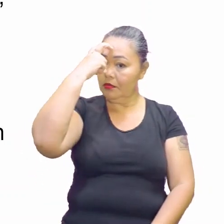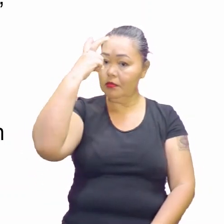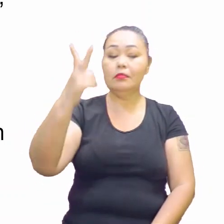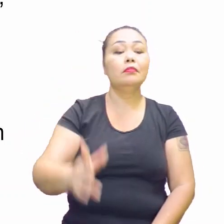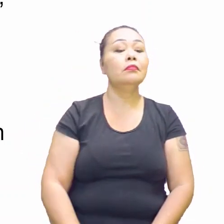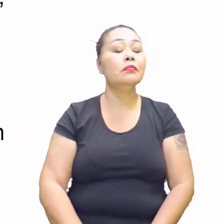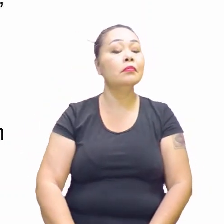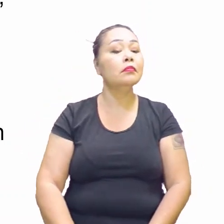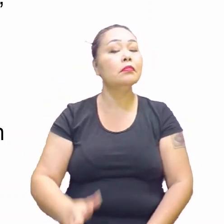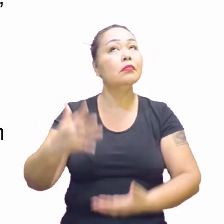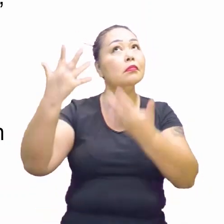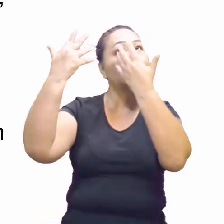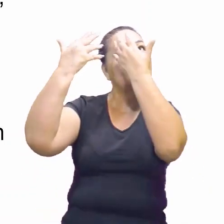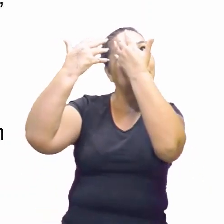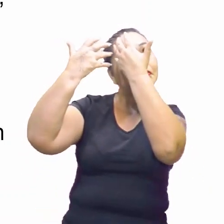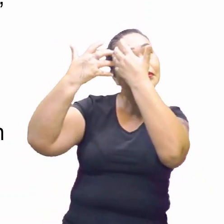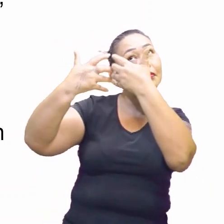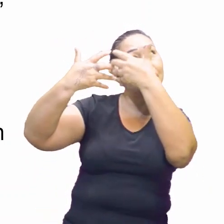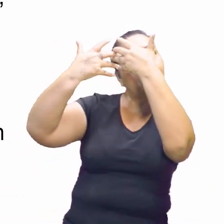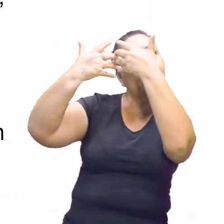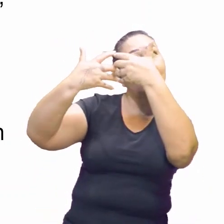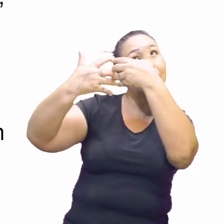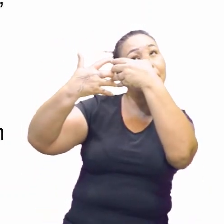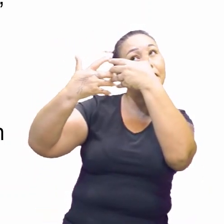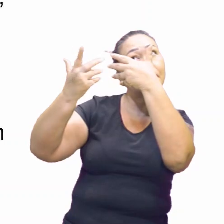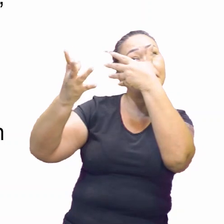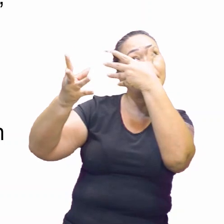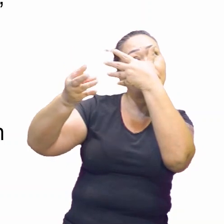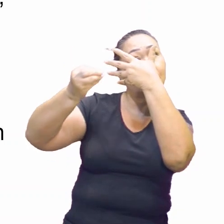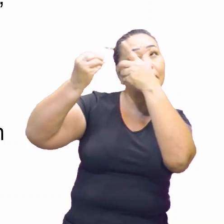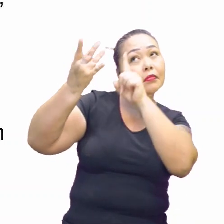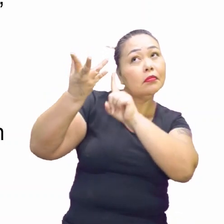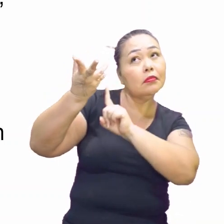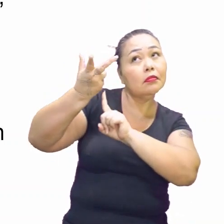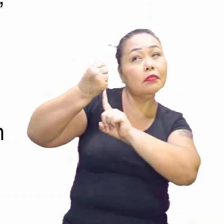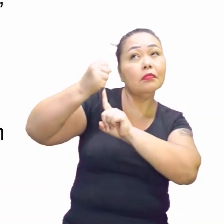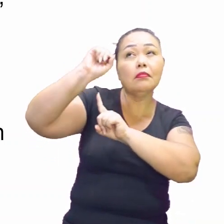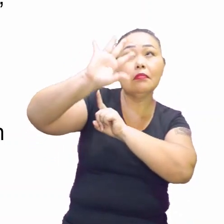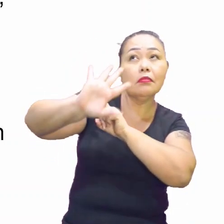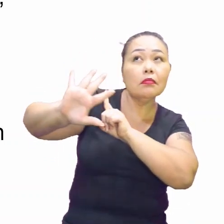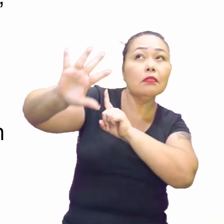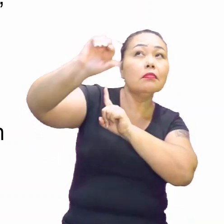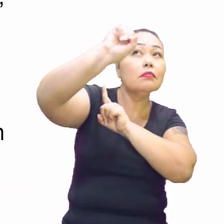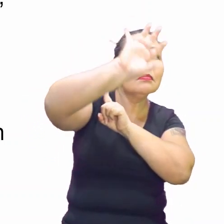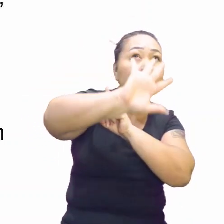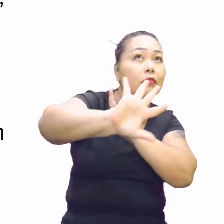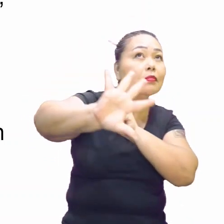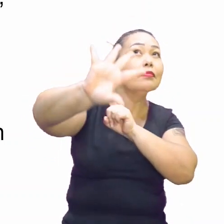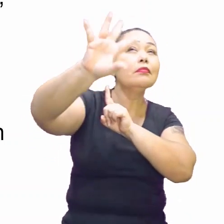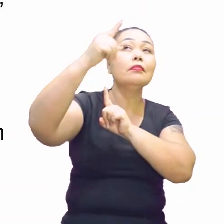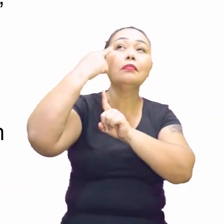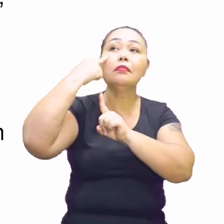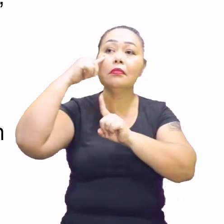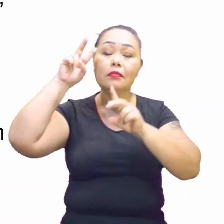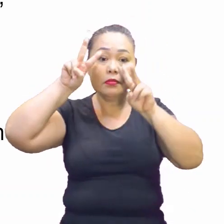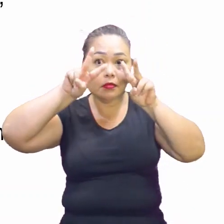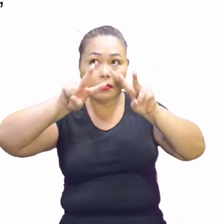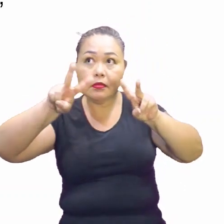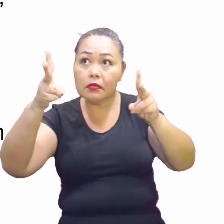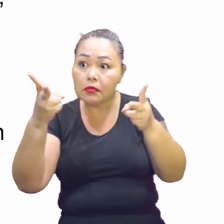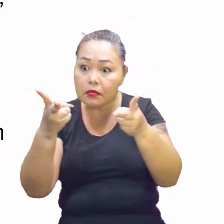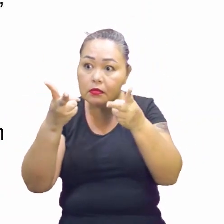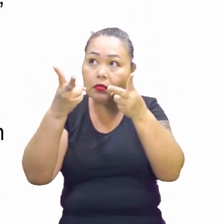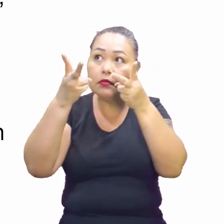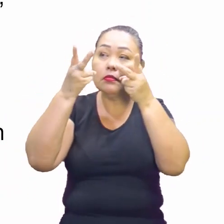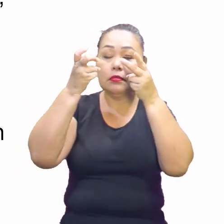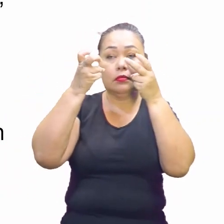D, reflexão sobre a captação artística de imagens com meios óticos, revelando